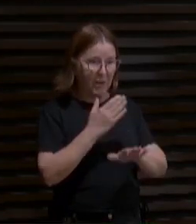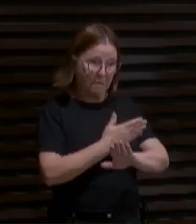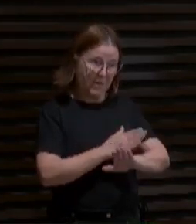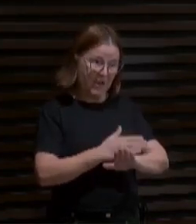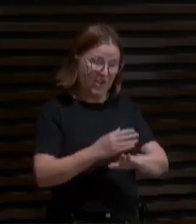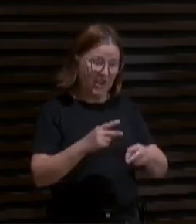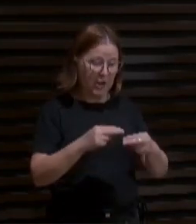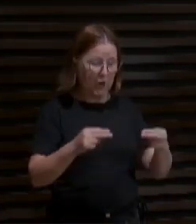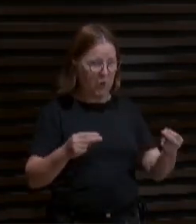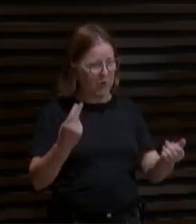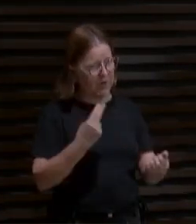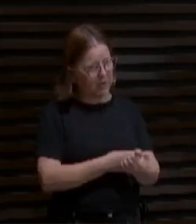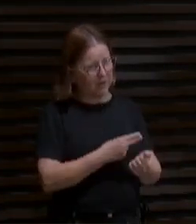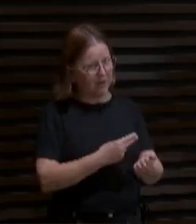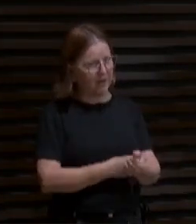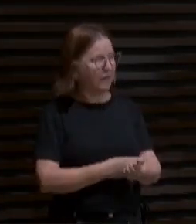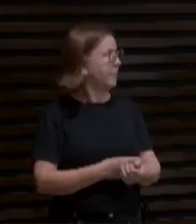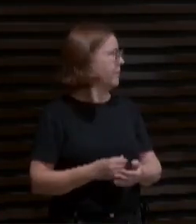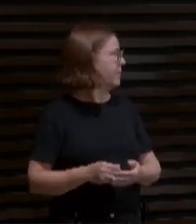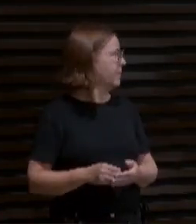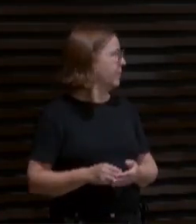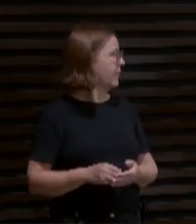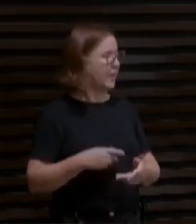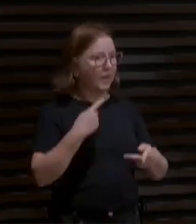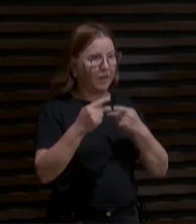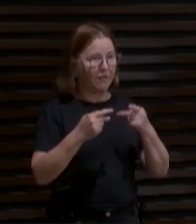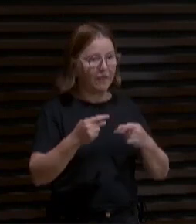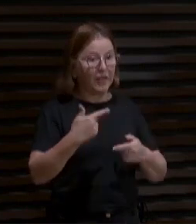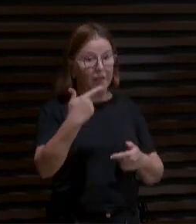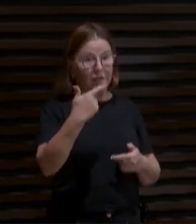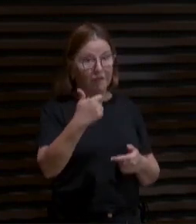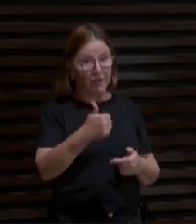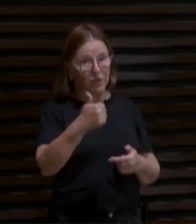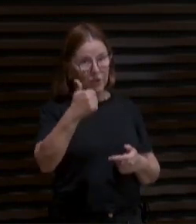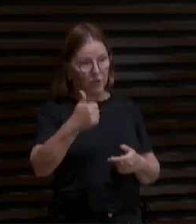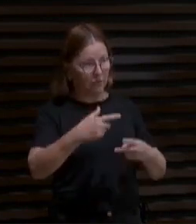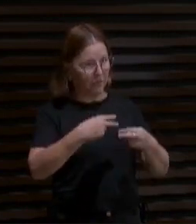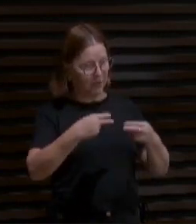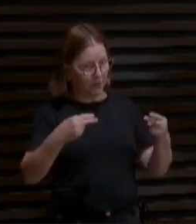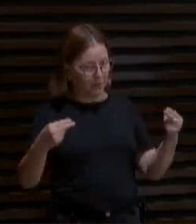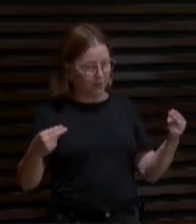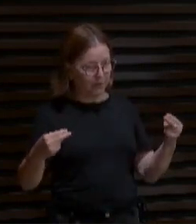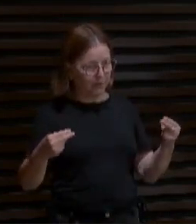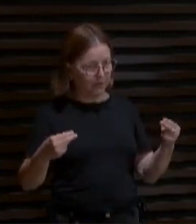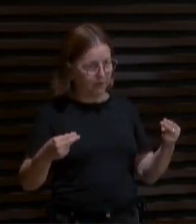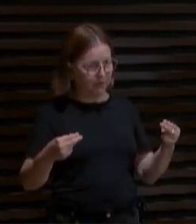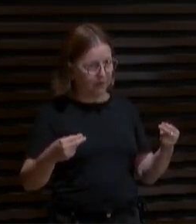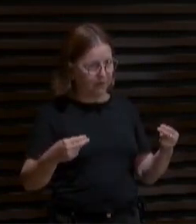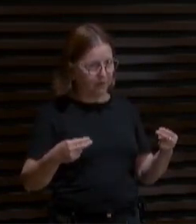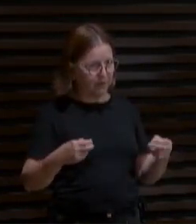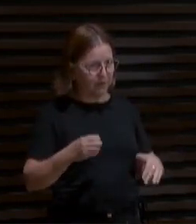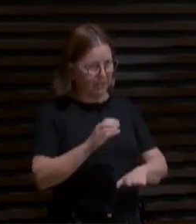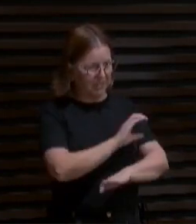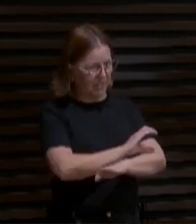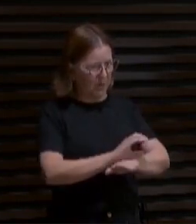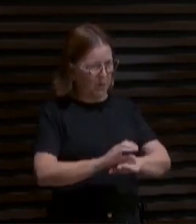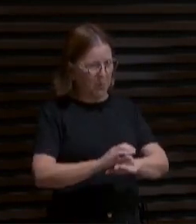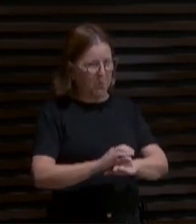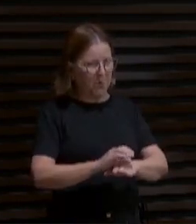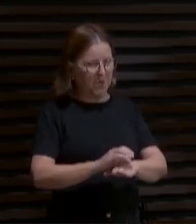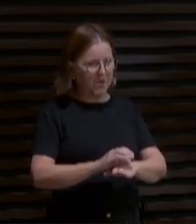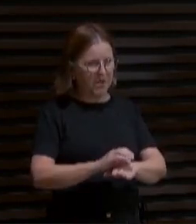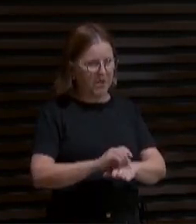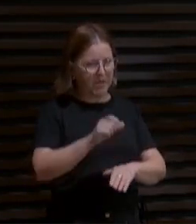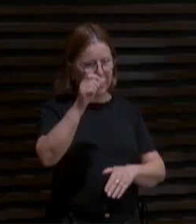E aí ele coloca 21 coisas da cultura do homem caído,